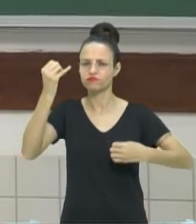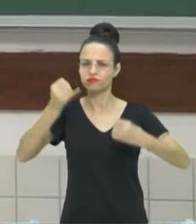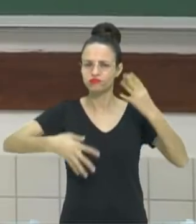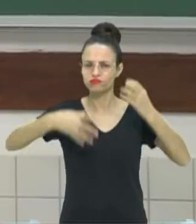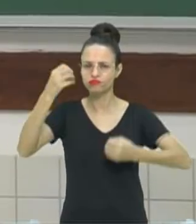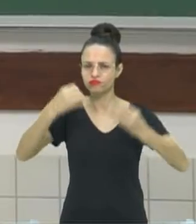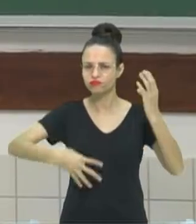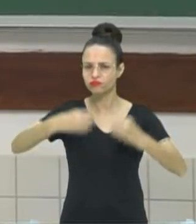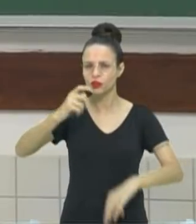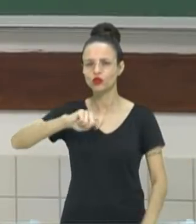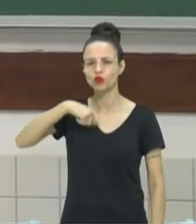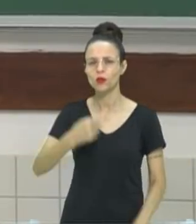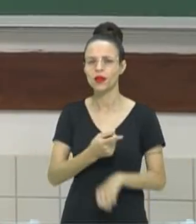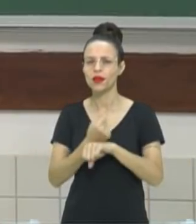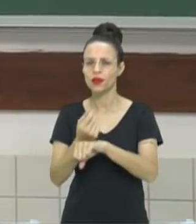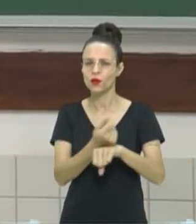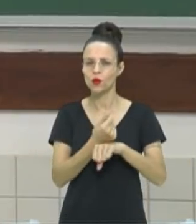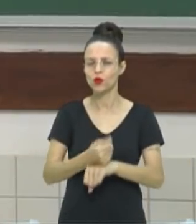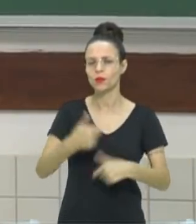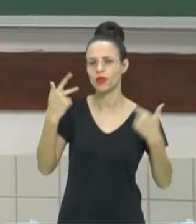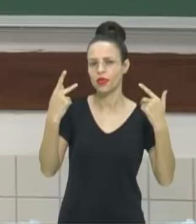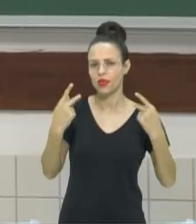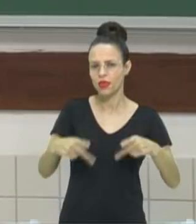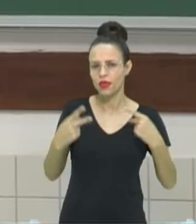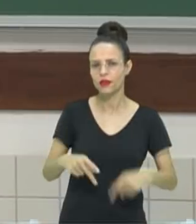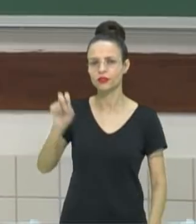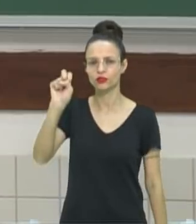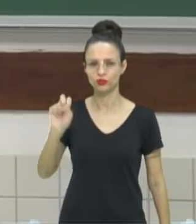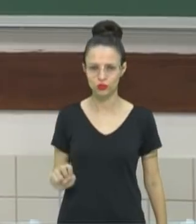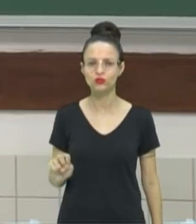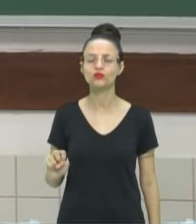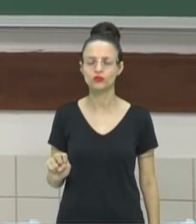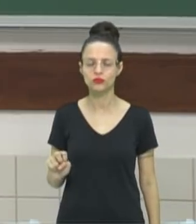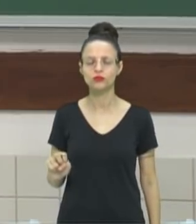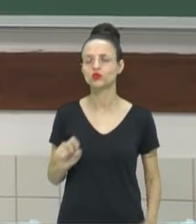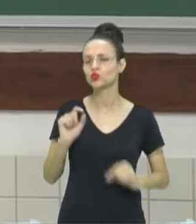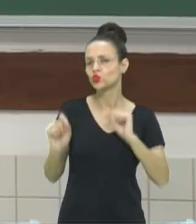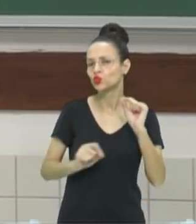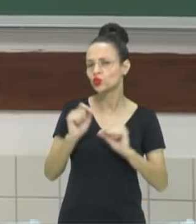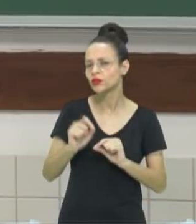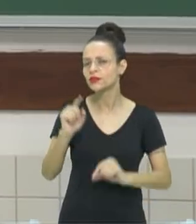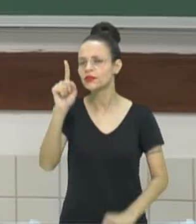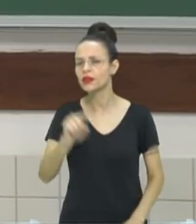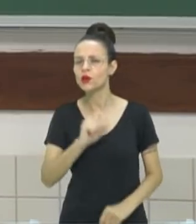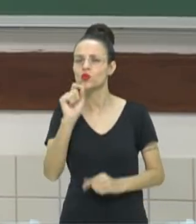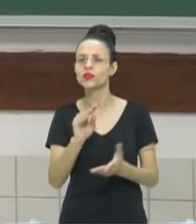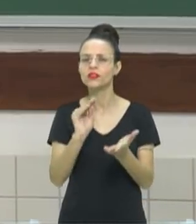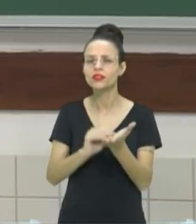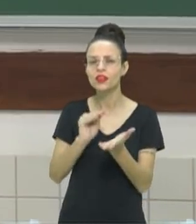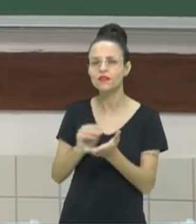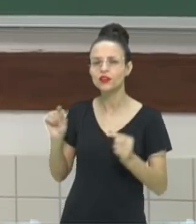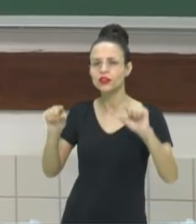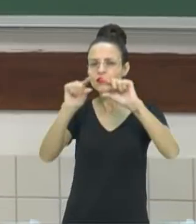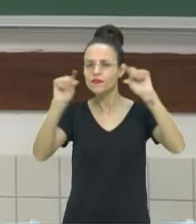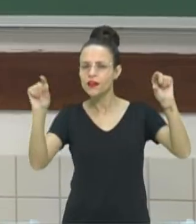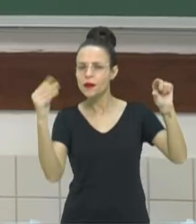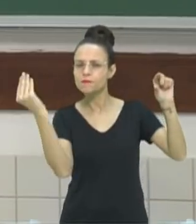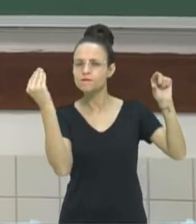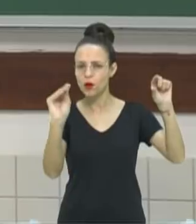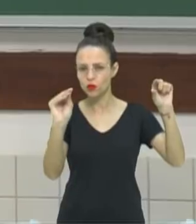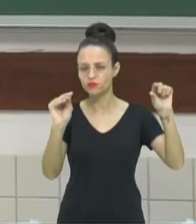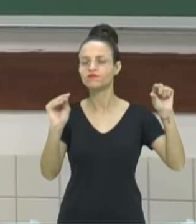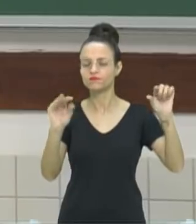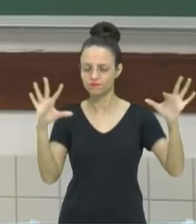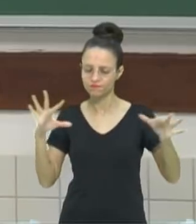das atividades econômicas ali que desenham a economia da região sul. Quais são elas? O que está faltando ali para completar as frases